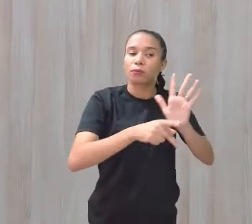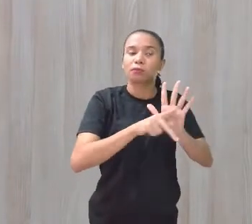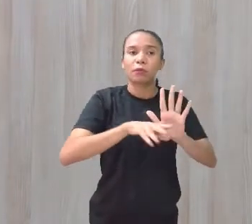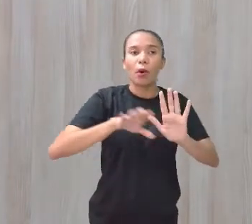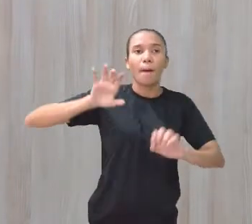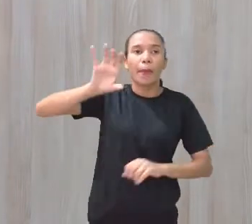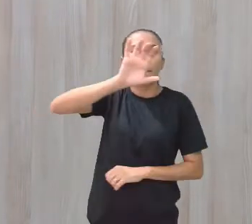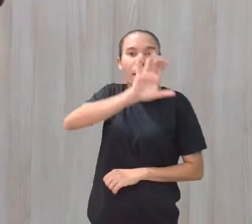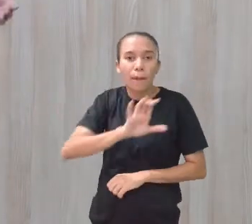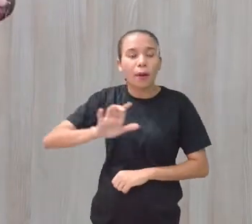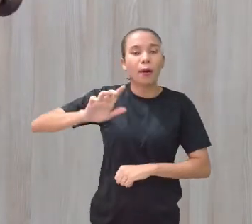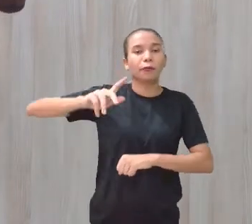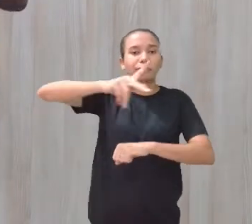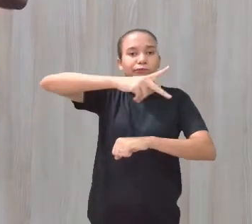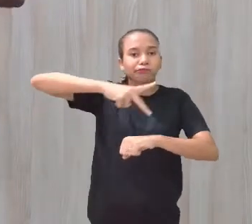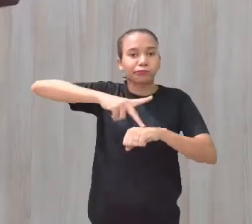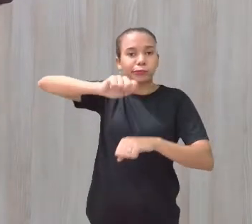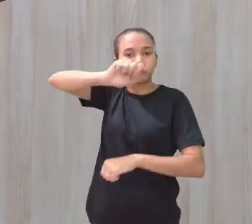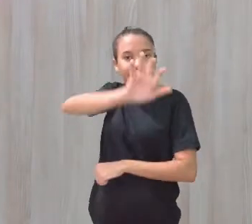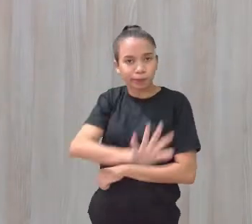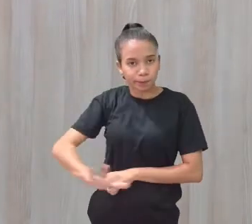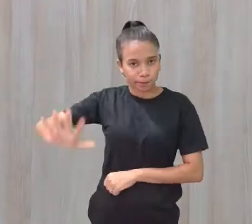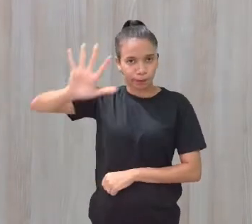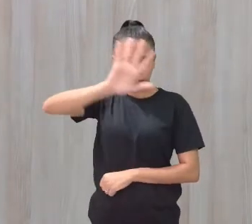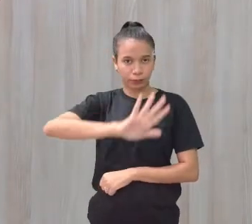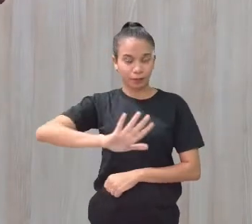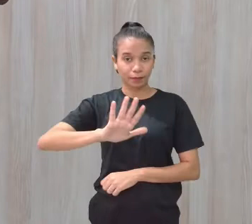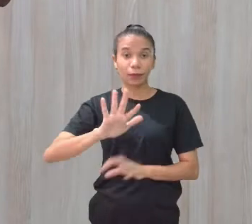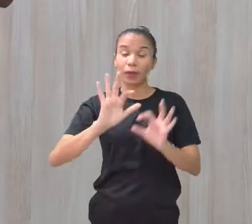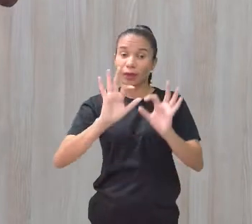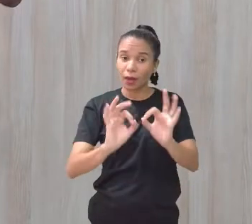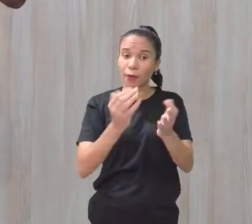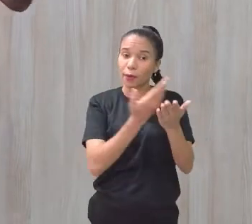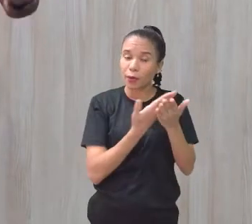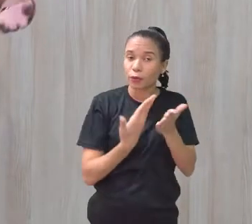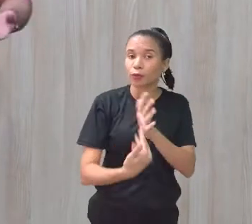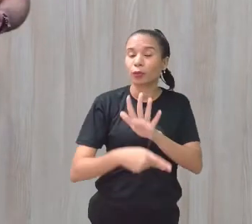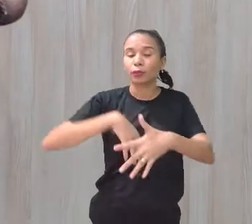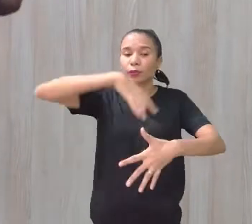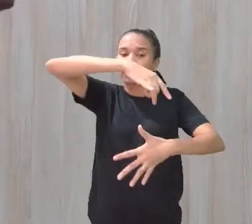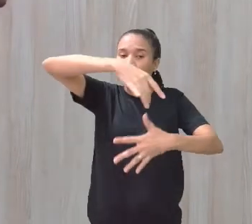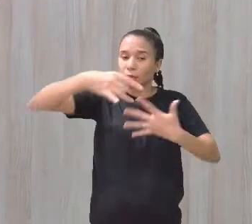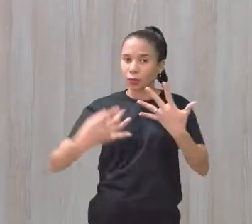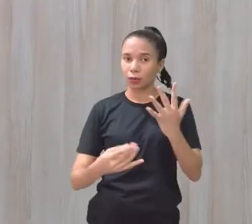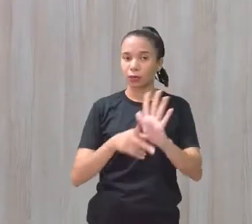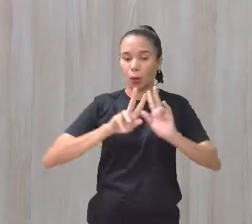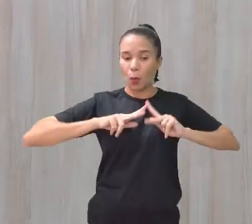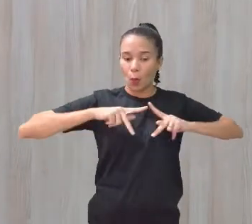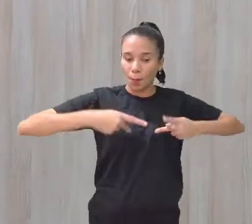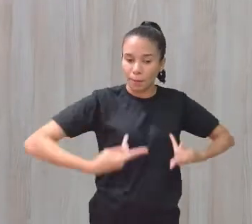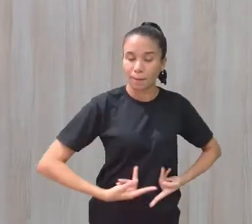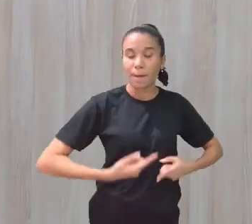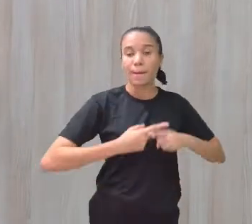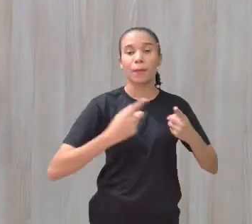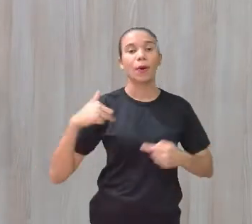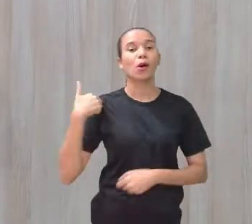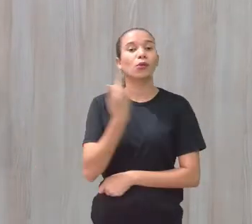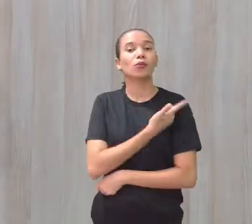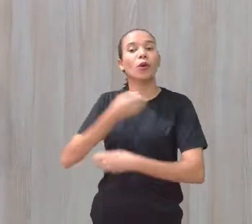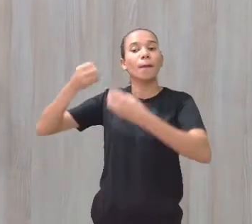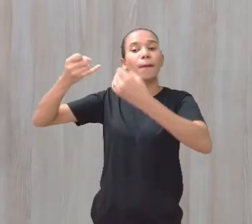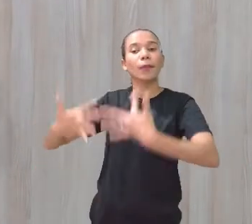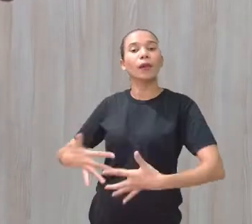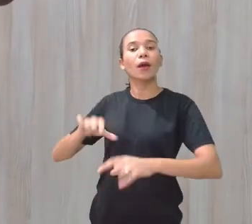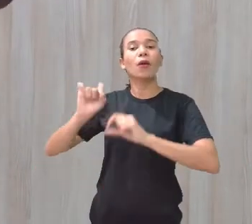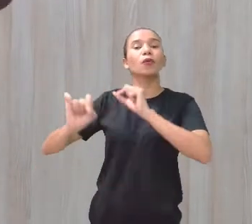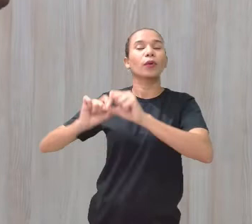territorial, espacial aí do continente africano, vai estudar fatores, né, humanos, mas a gente vai falar aqui um